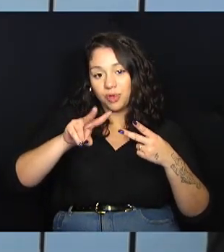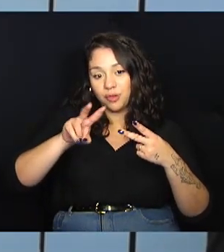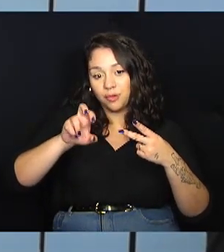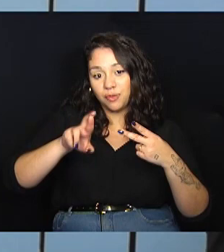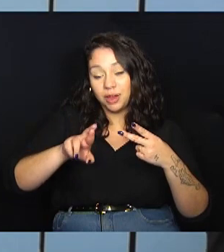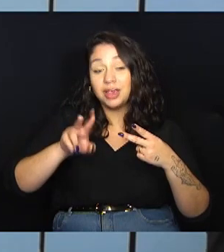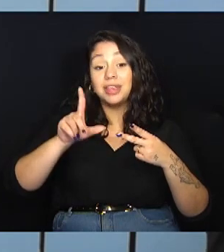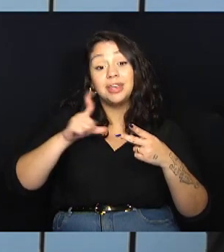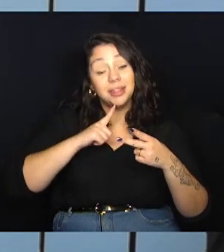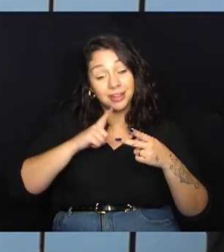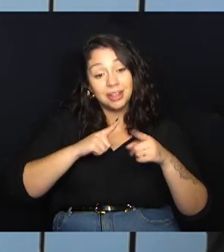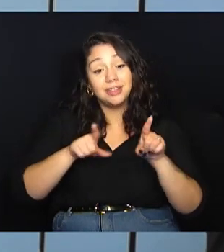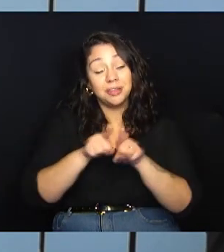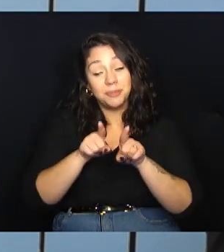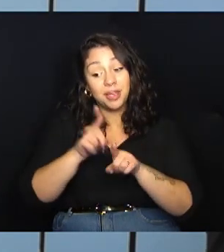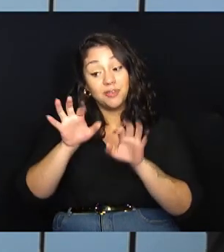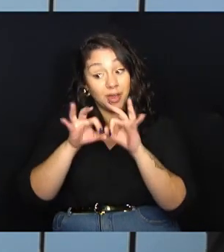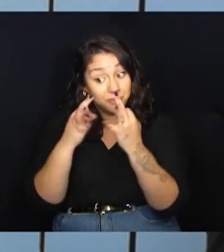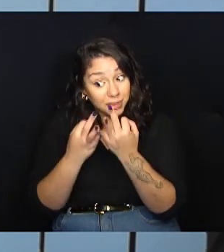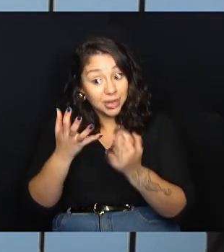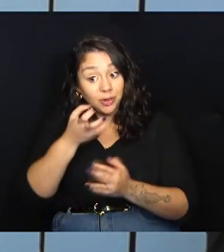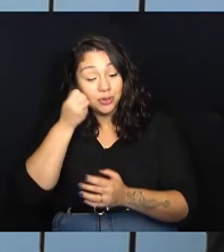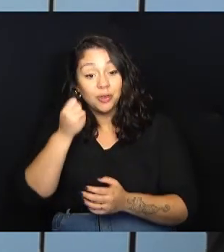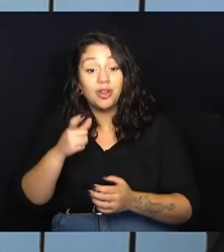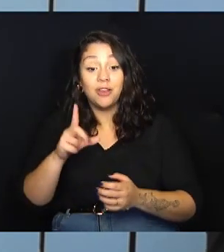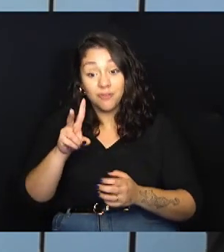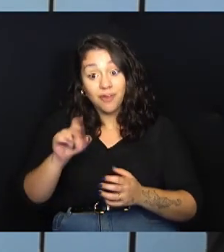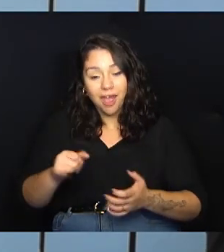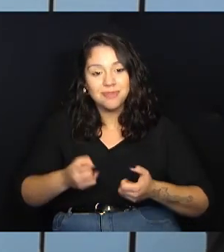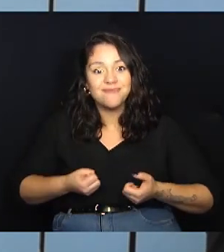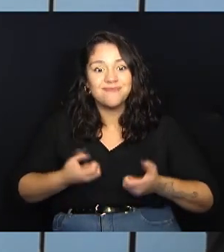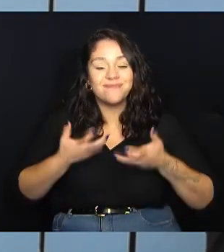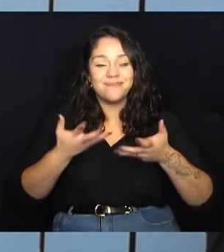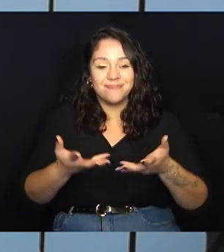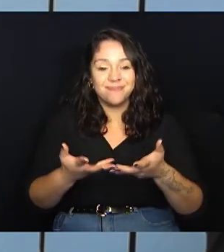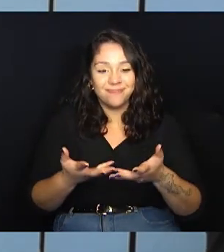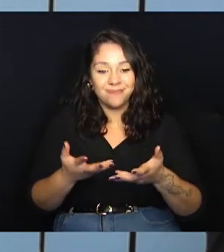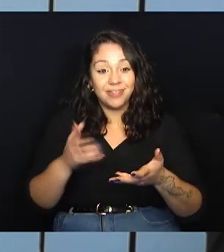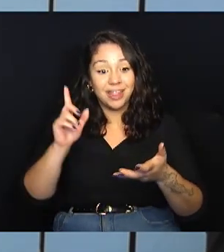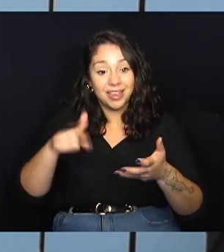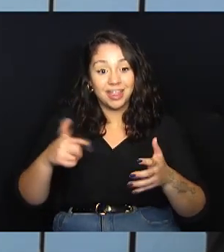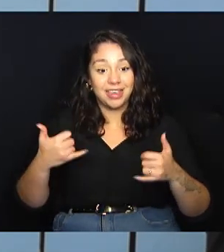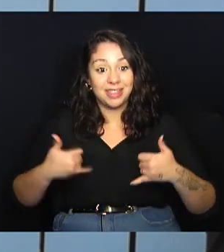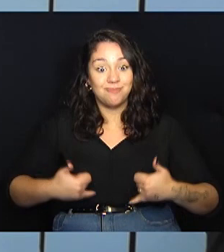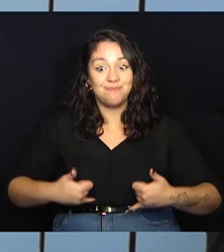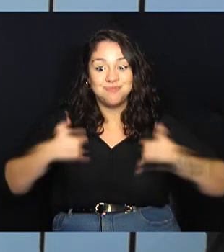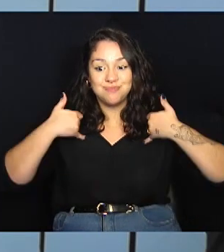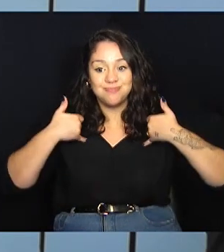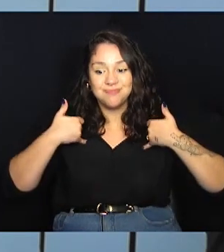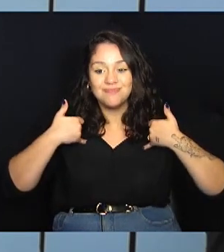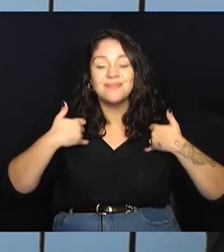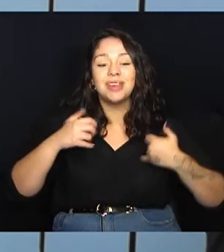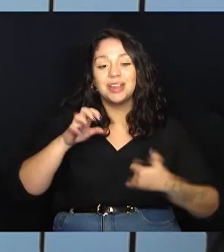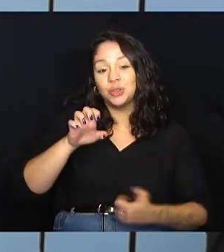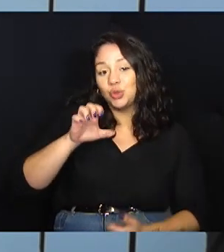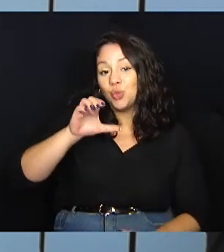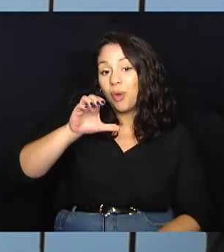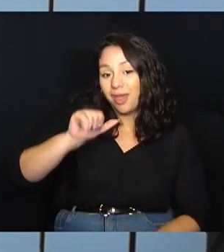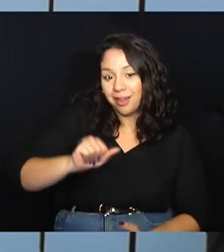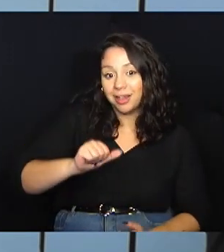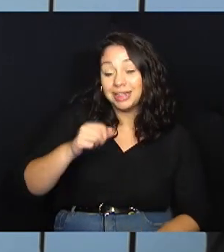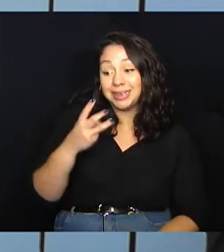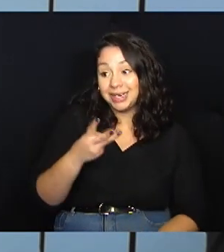Então, quem tiver interessado a conhecer um pouquinho mais, e também é o aniversário do ECA, né? Dia 13 de julho, 33 anos do